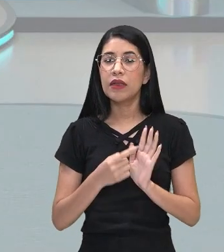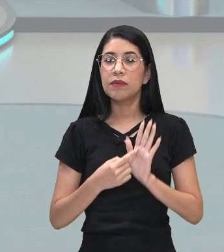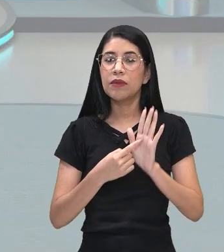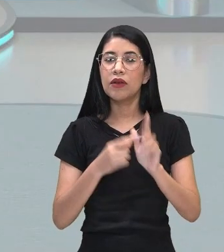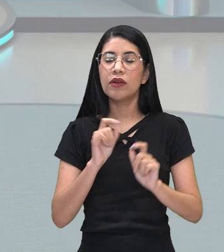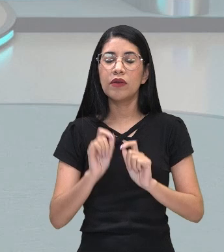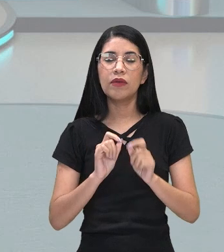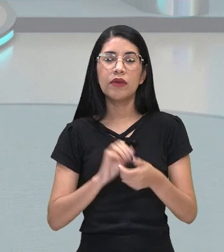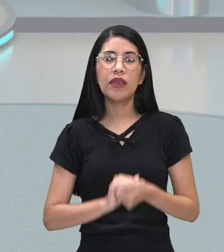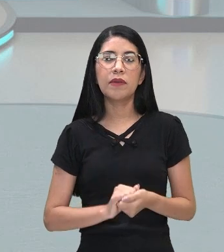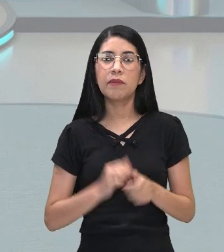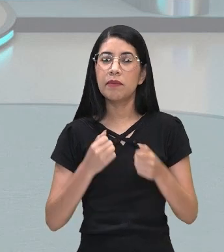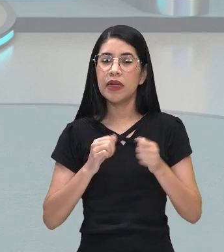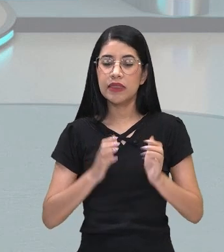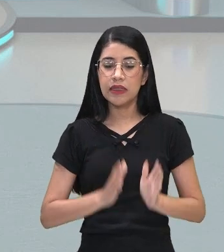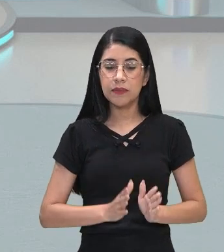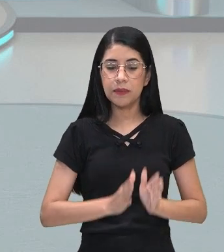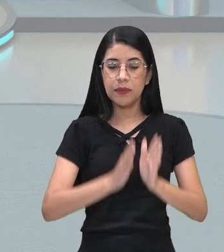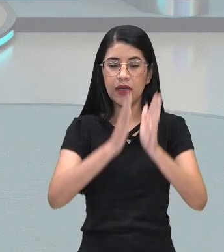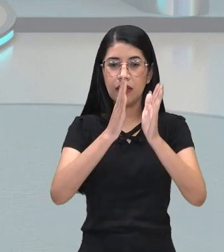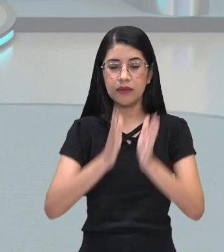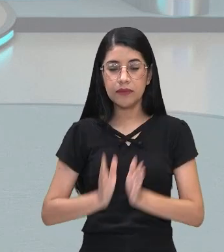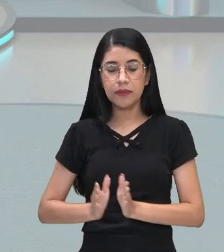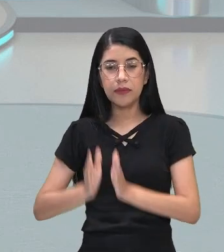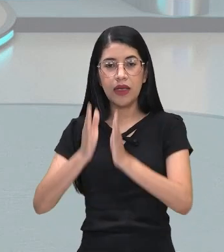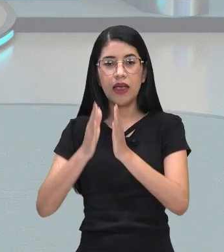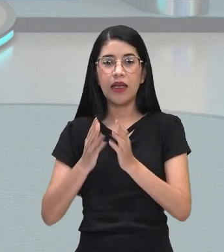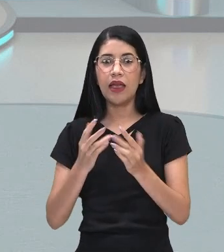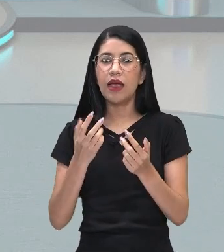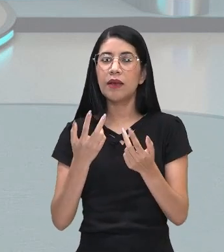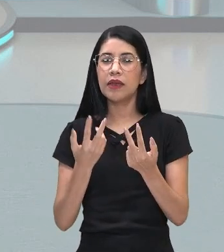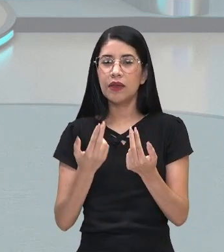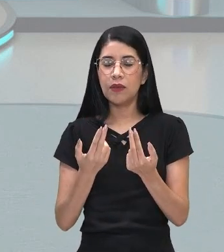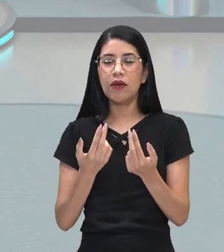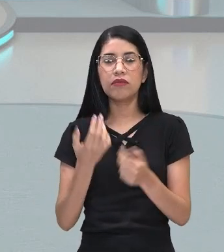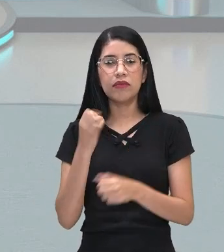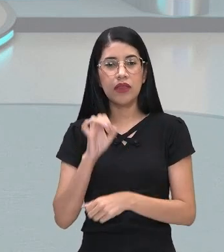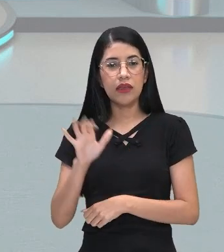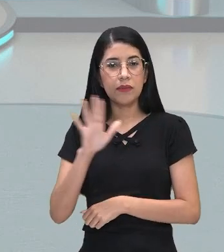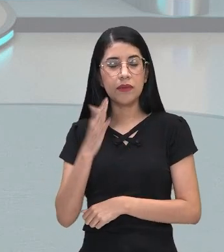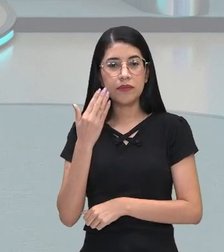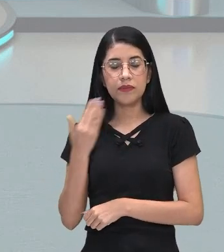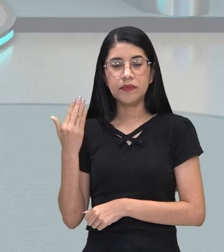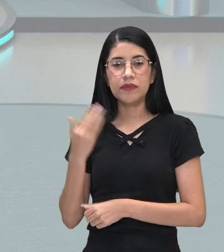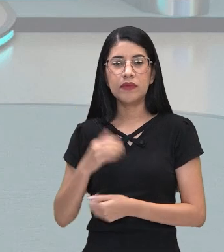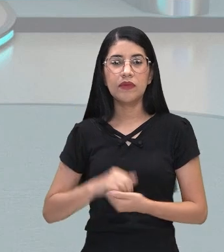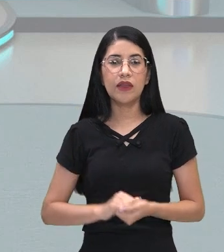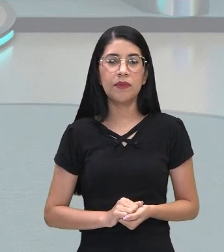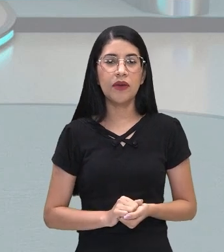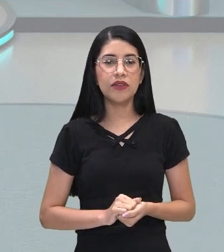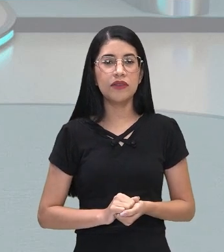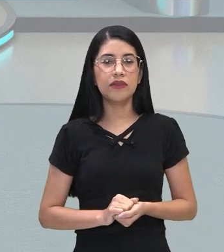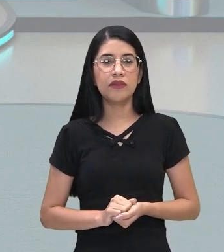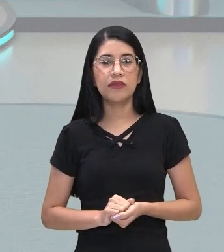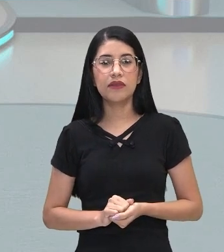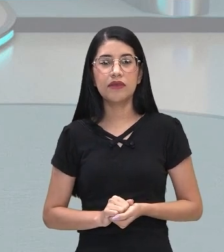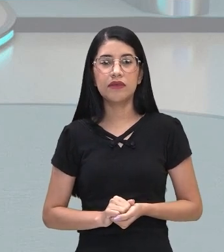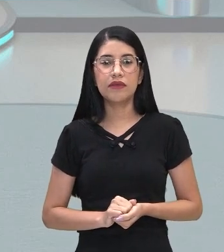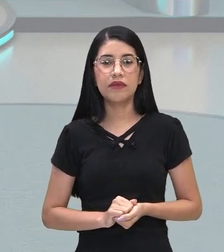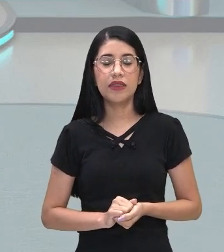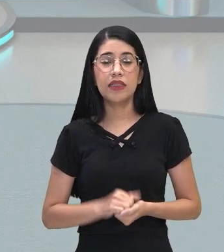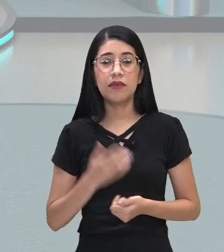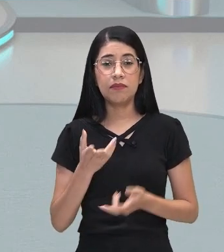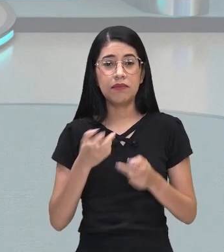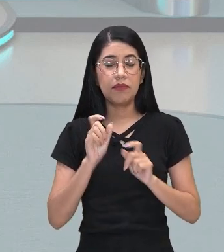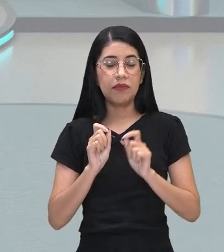de verticalidade, como vocês podem ver nas esculturas. Aqui nós temos os apóstolos, então, como vocês podem ver, tem a